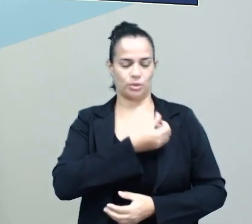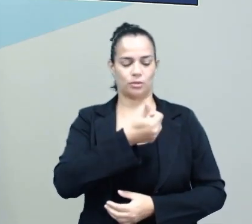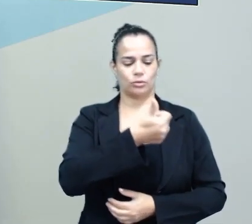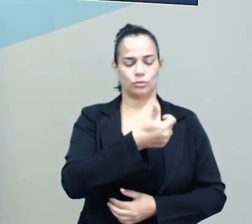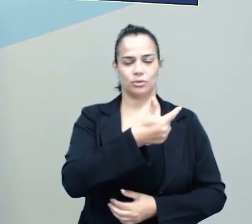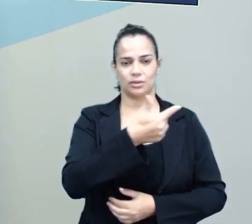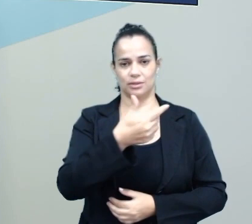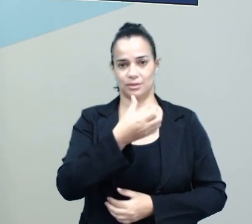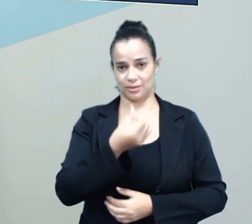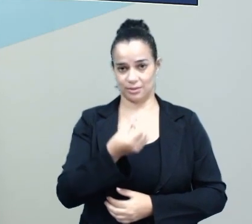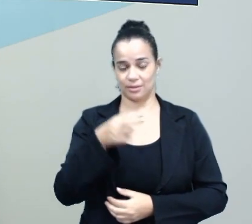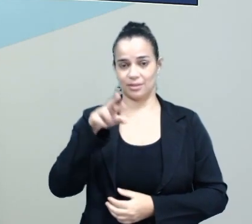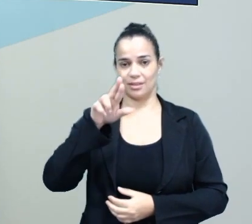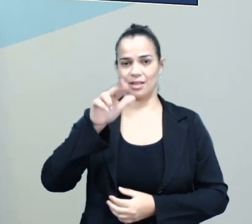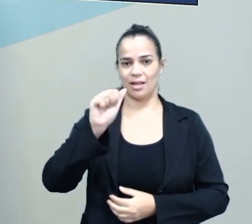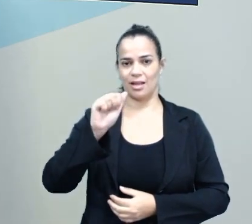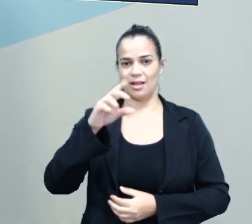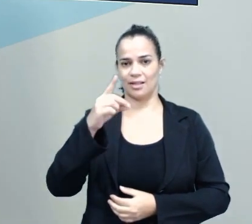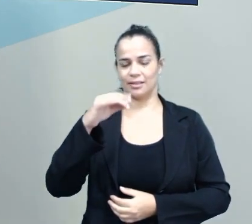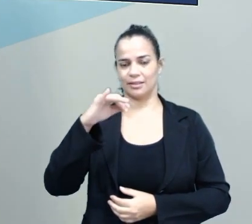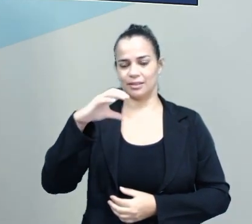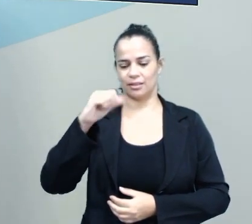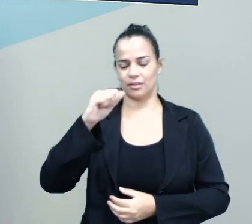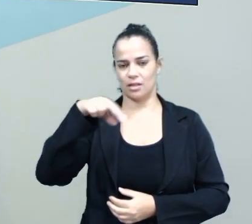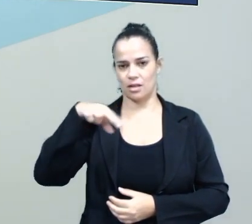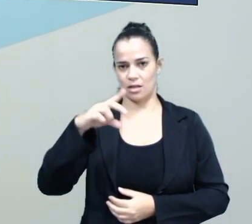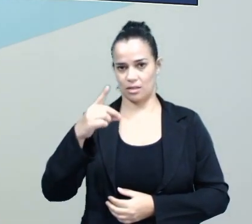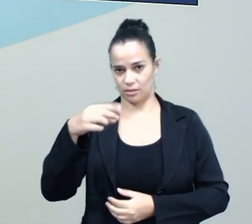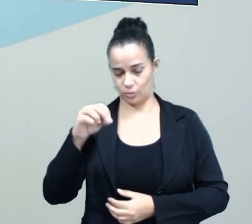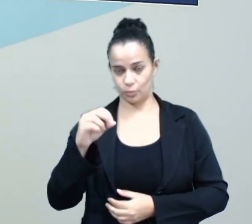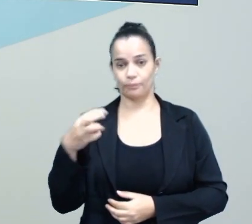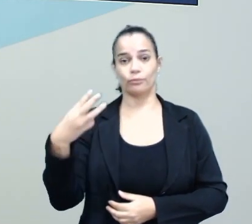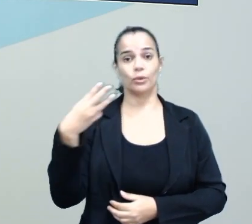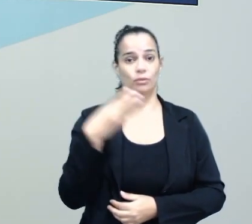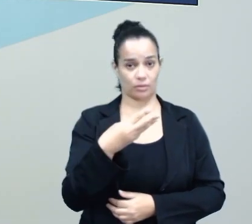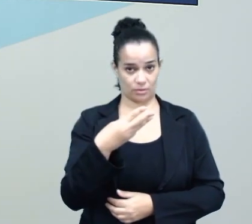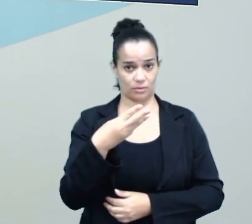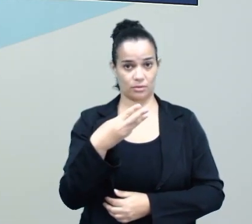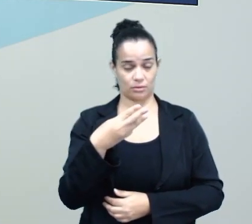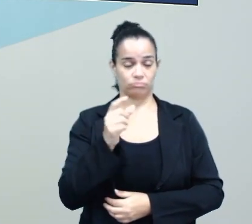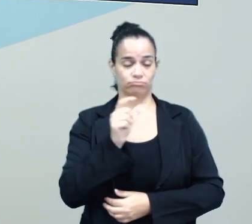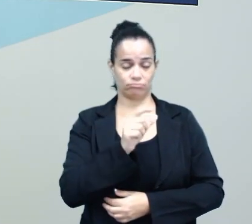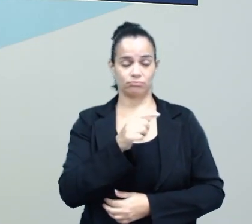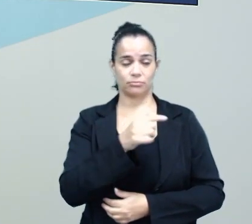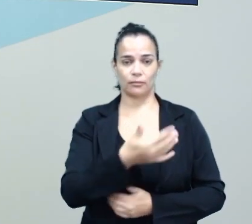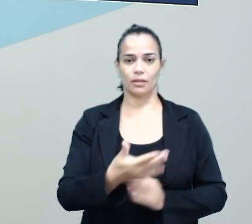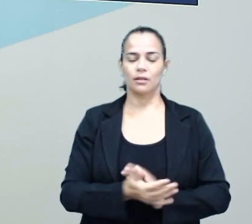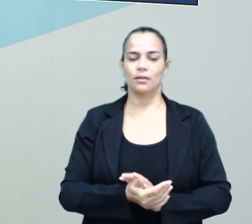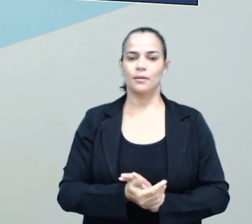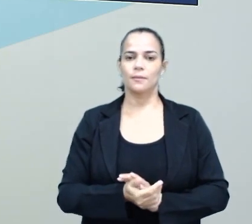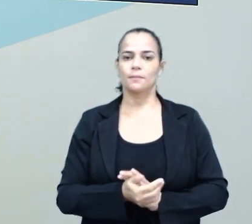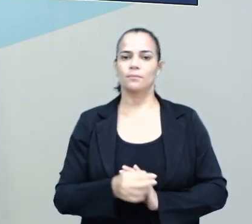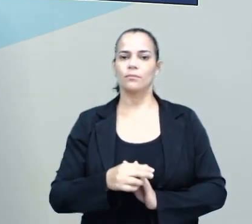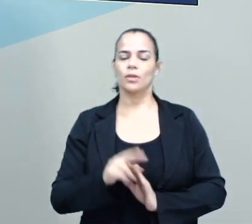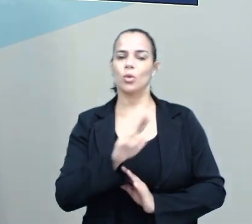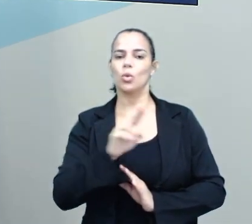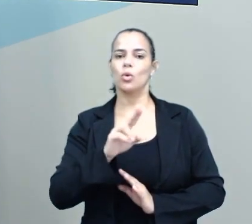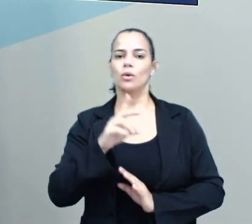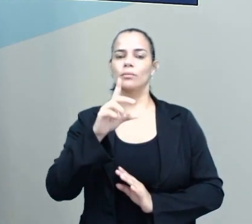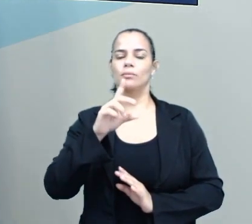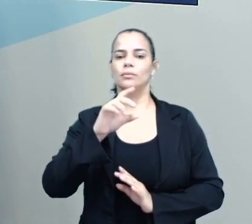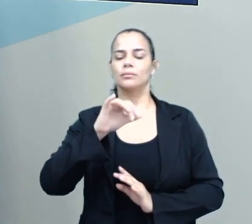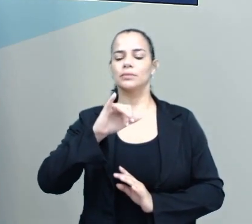de radicando. O 3, que fica nessa posição aqui da minha raiz, é chamado de